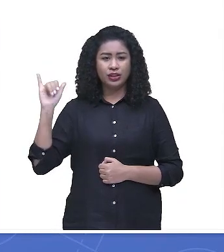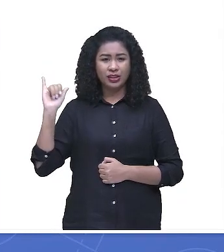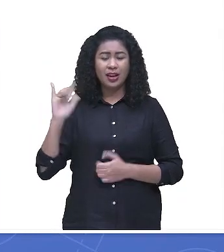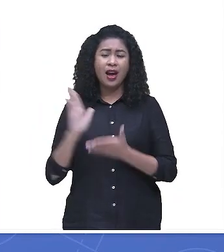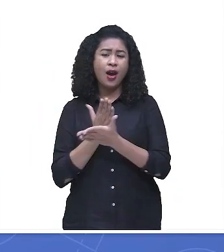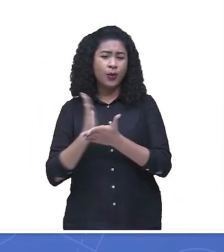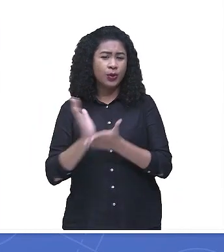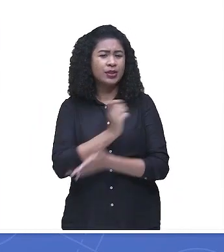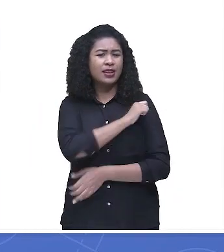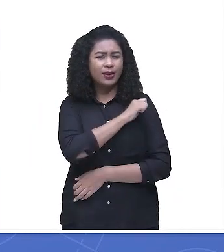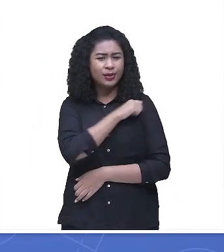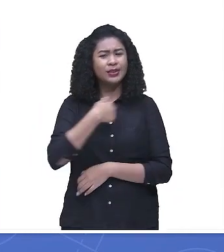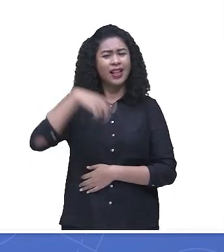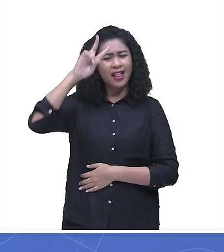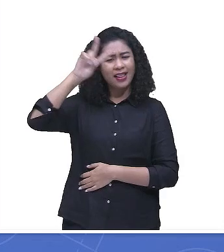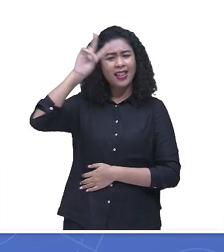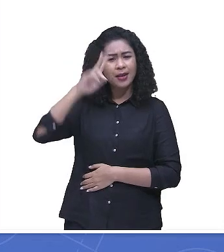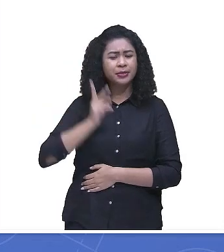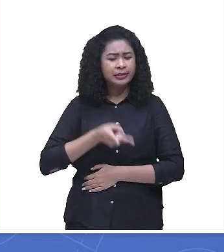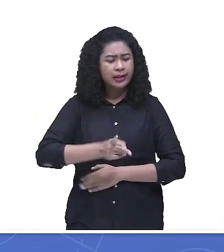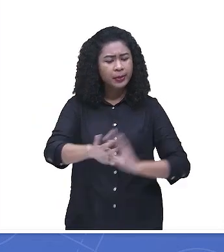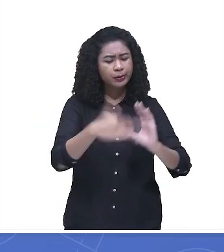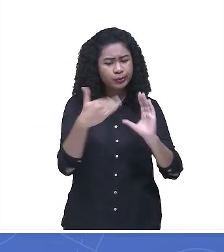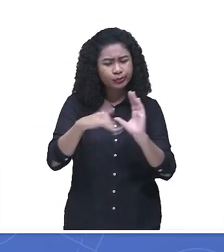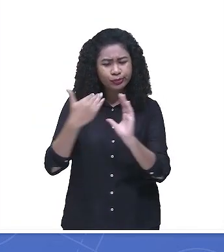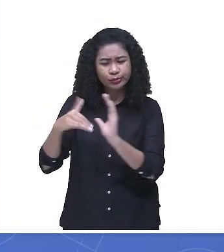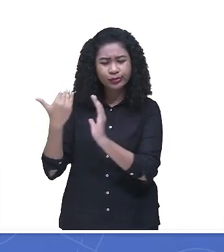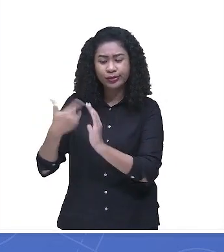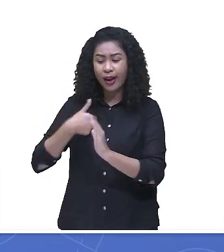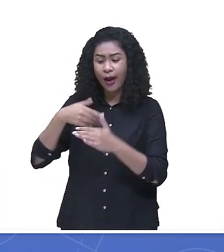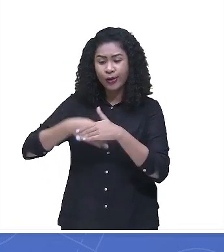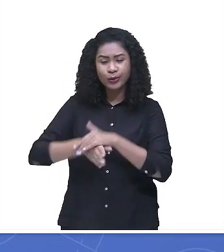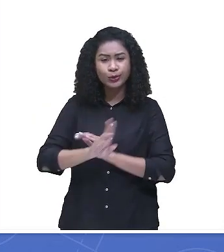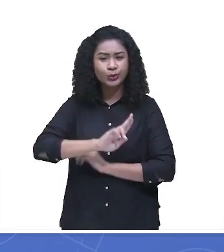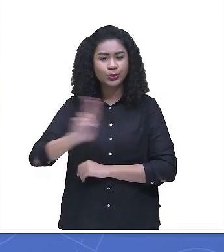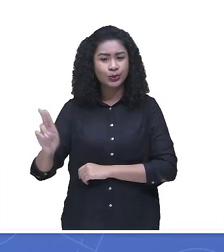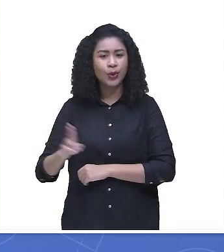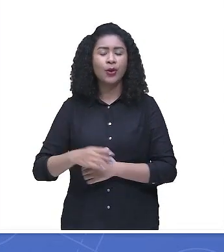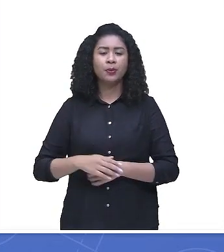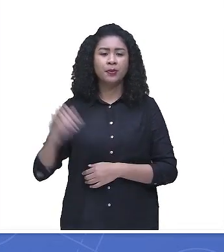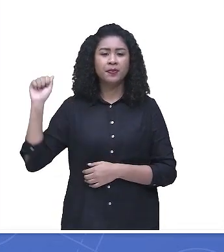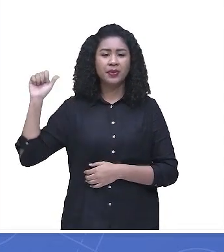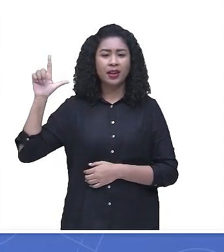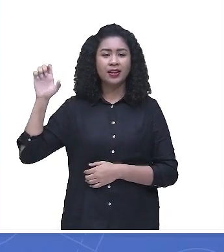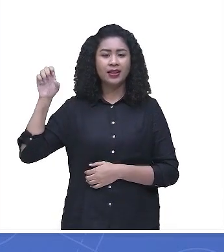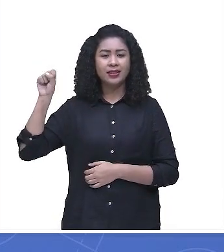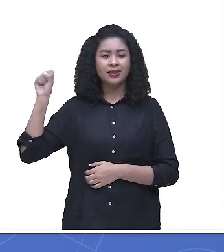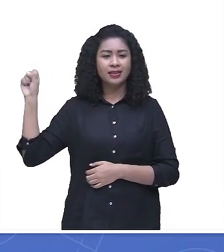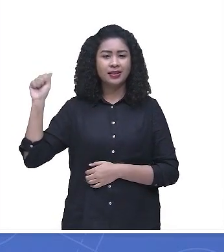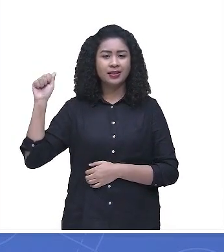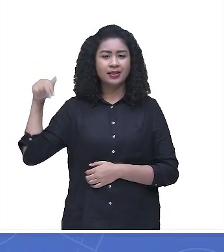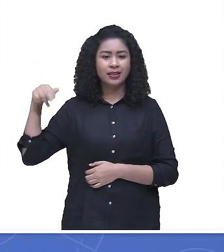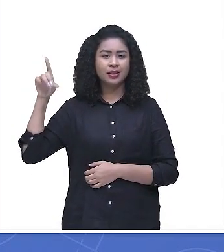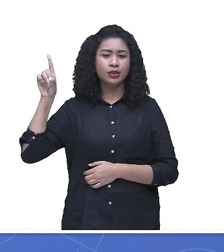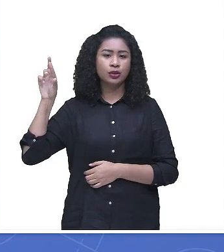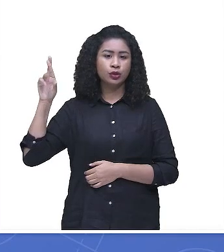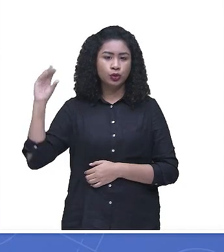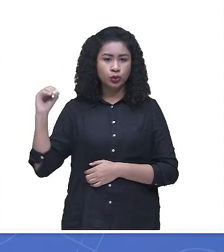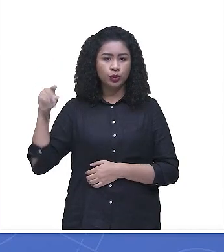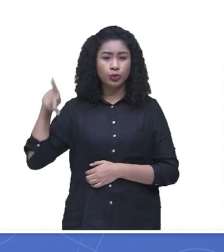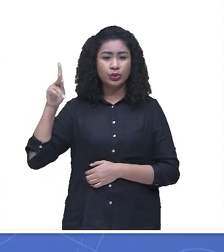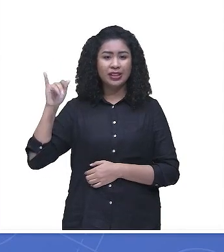até lembra assim das outras aulas, não é verdade? O Alessandro, o Severino, a Chiara, o Álvaro da